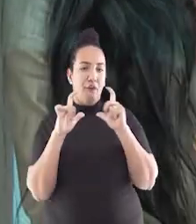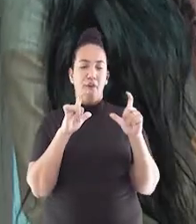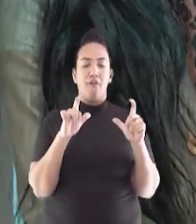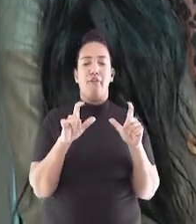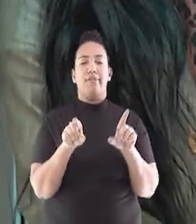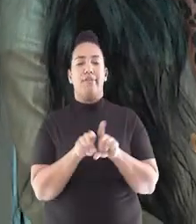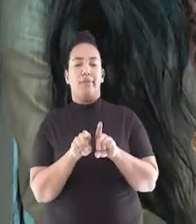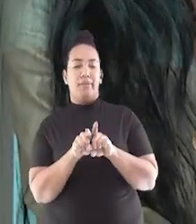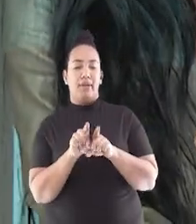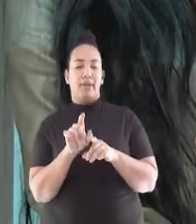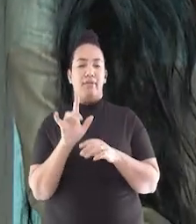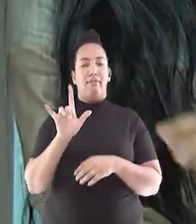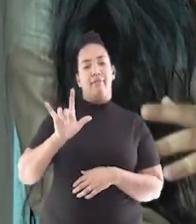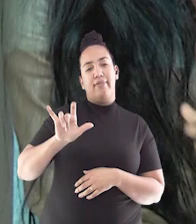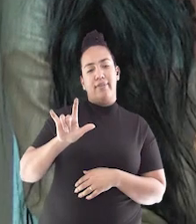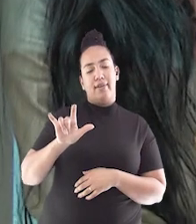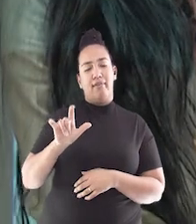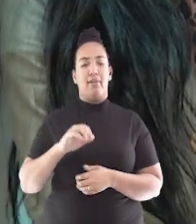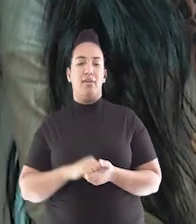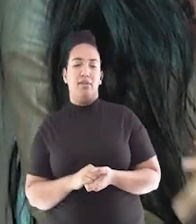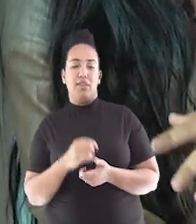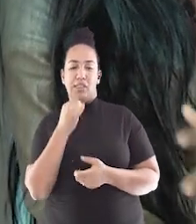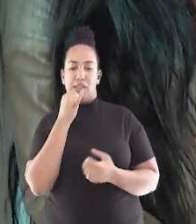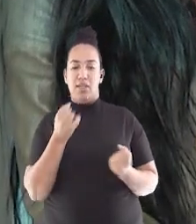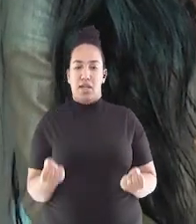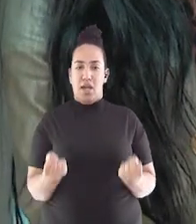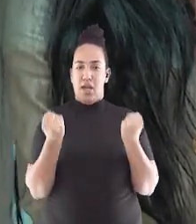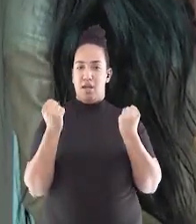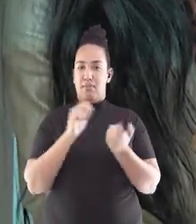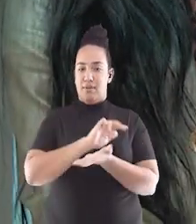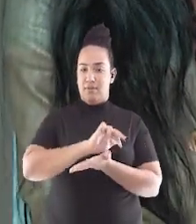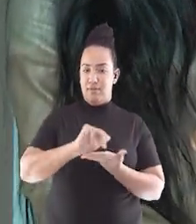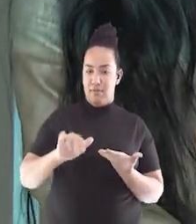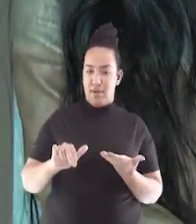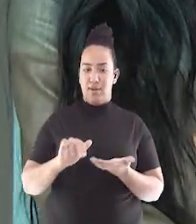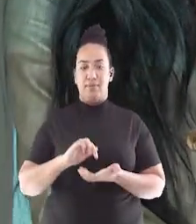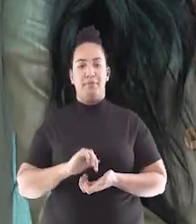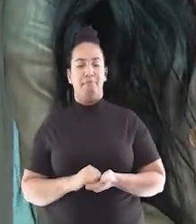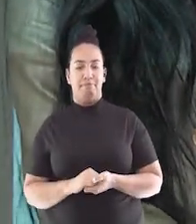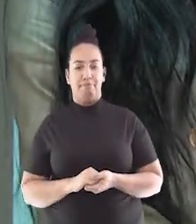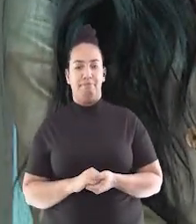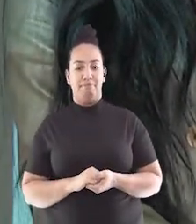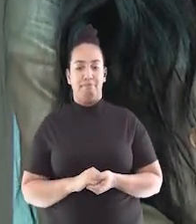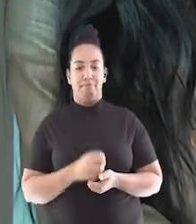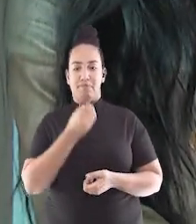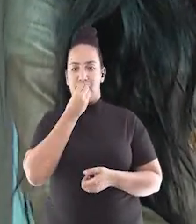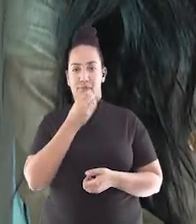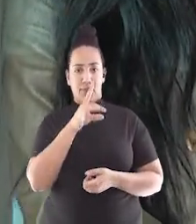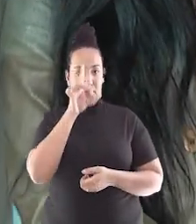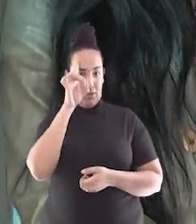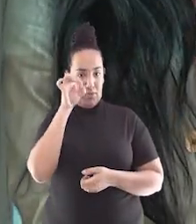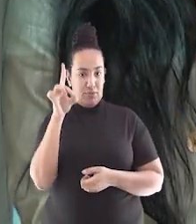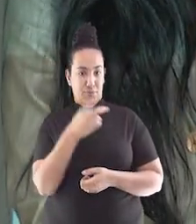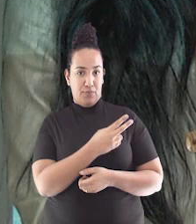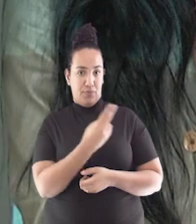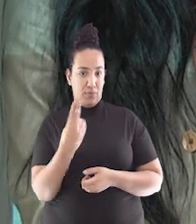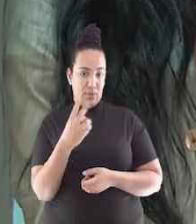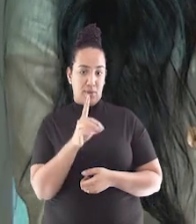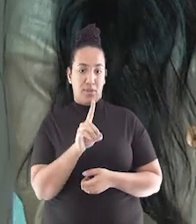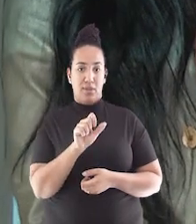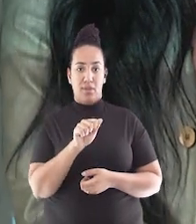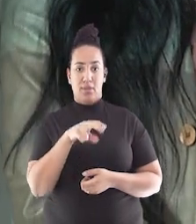postar stories também, indo pra academia e outras coisas. Uhum. Bom dia, meu nome é